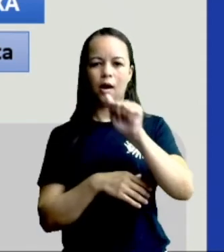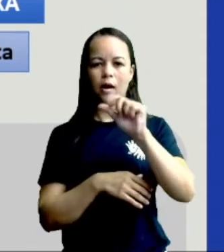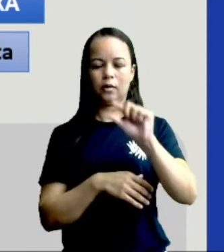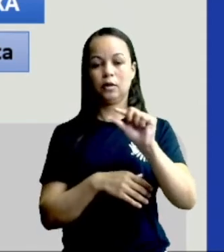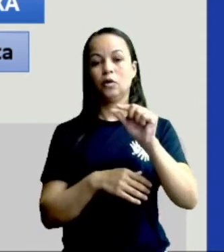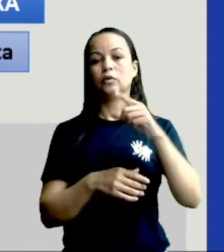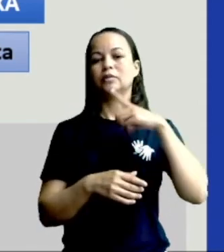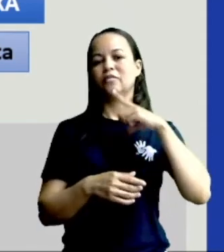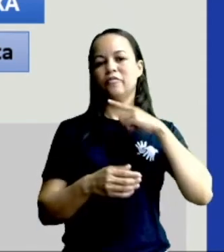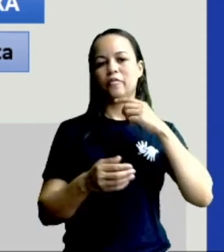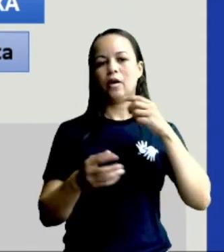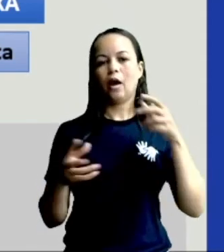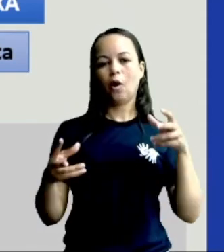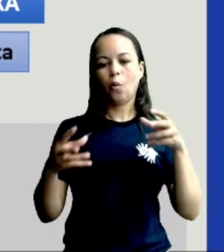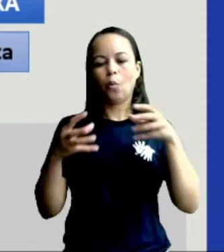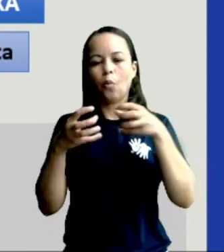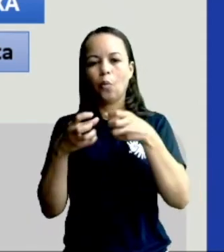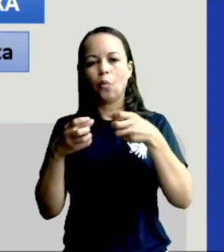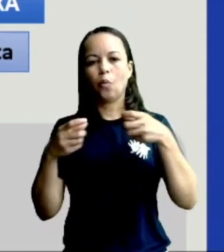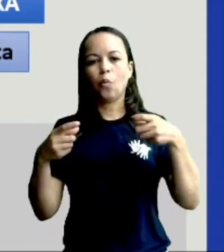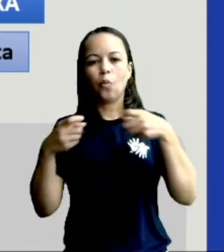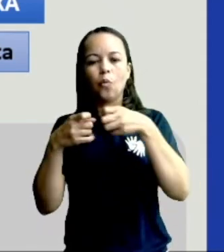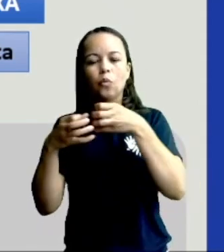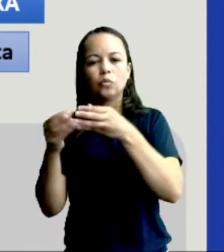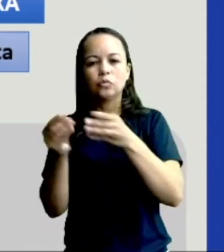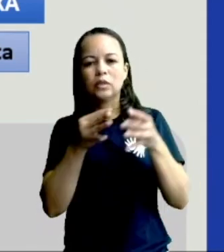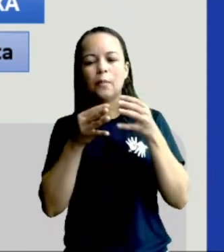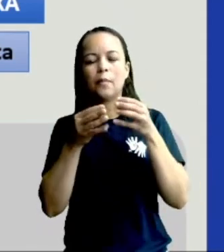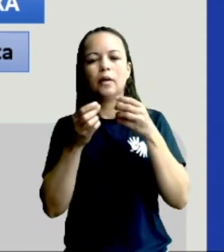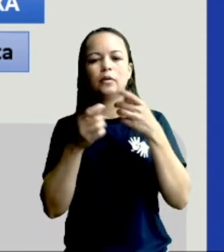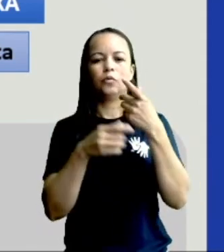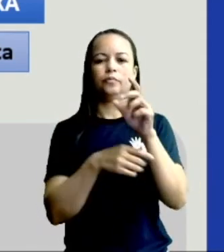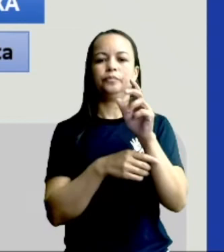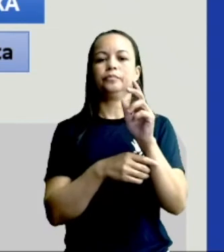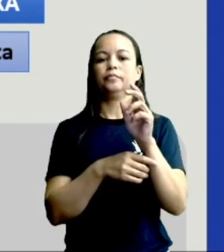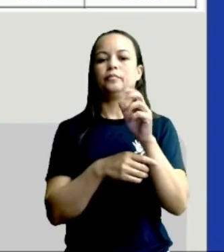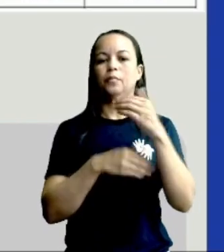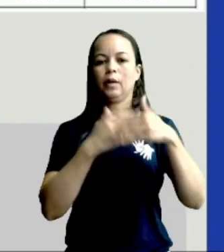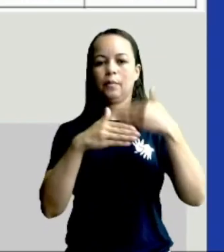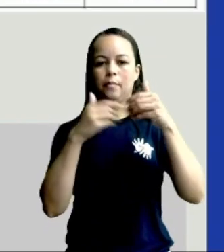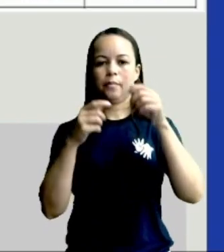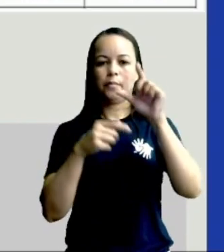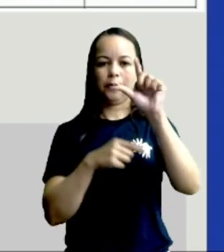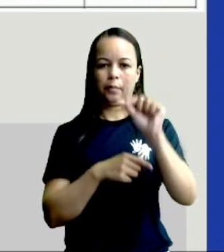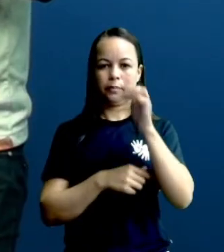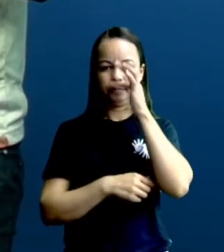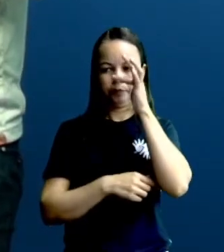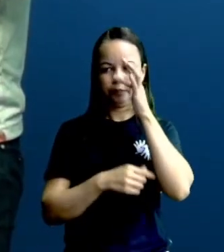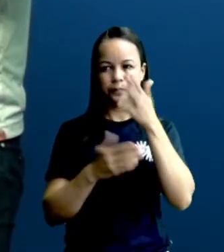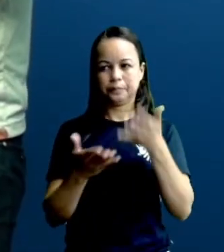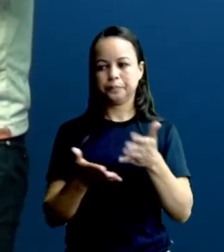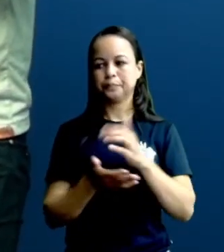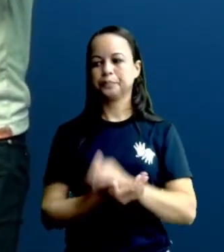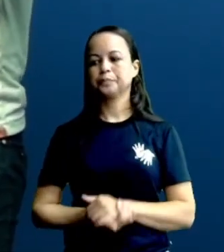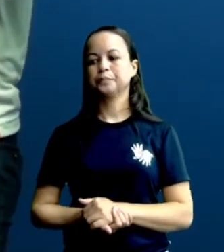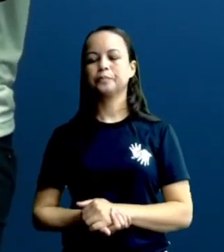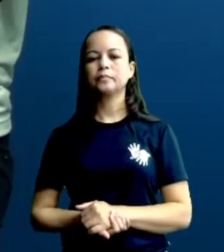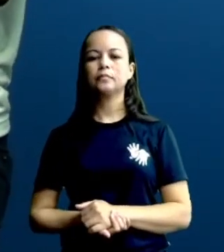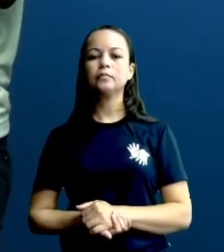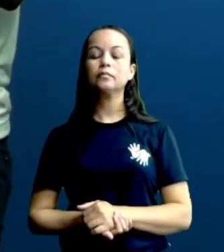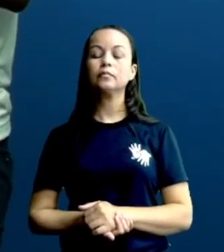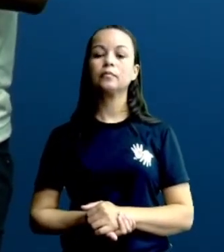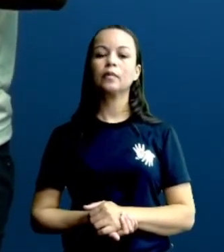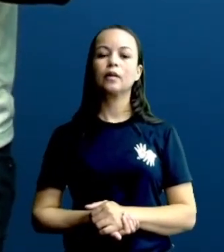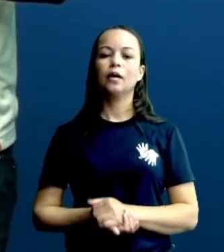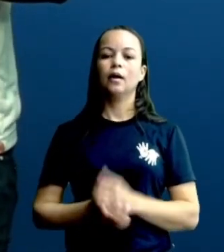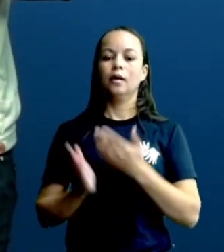com outras plantas também heterozigóticas que possuem esse gene para planta baixa. Olha só aqui, nesse